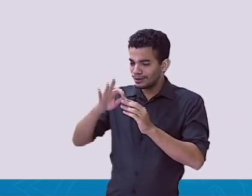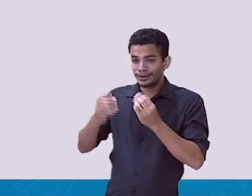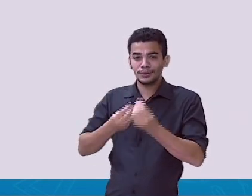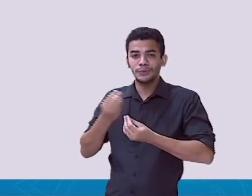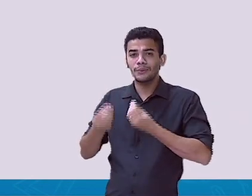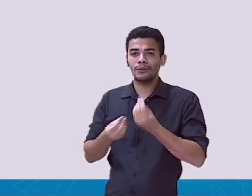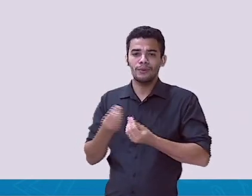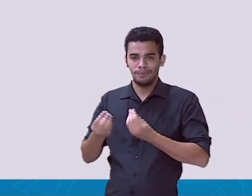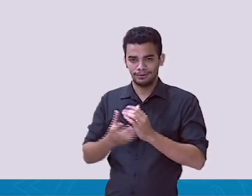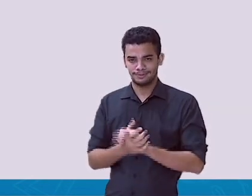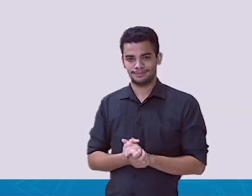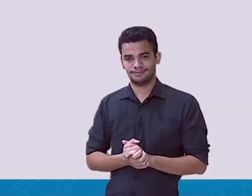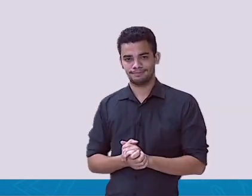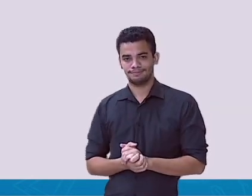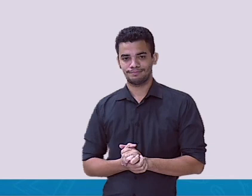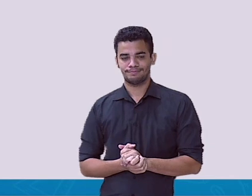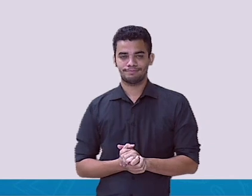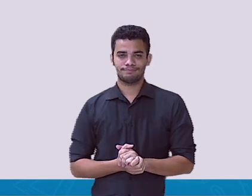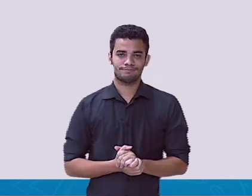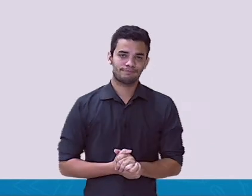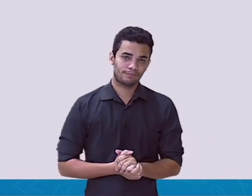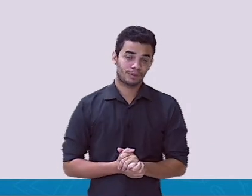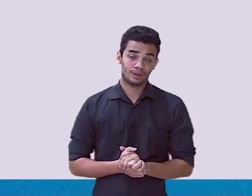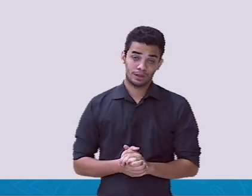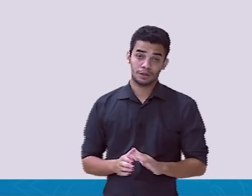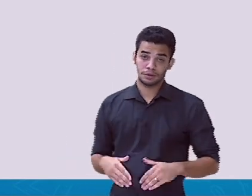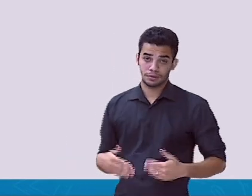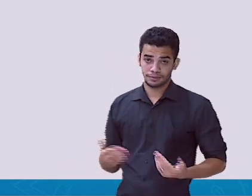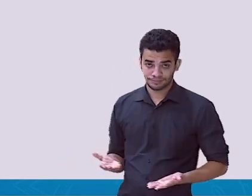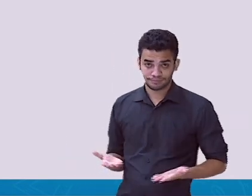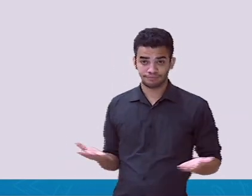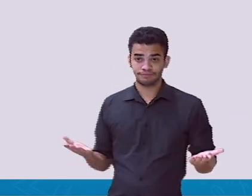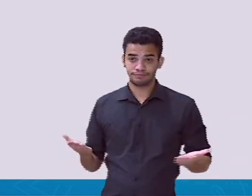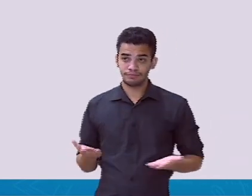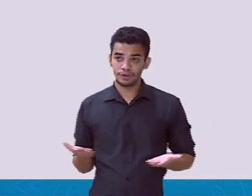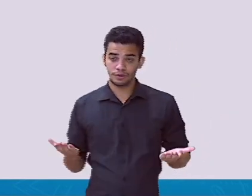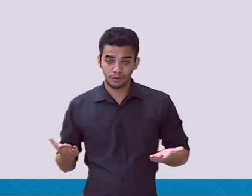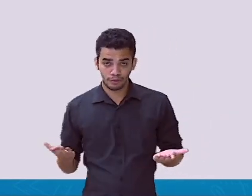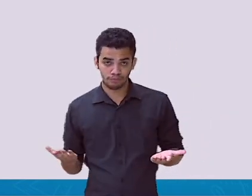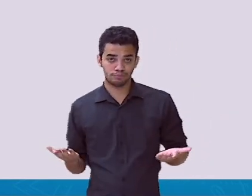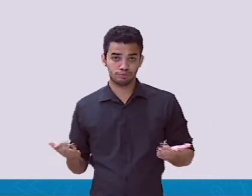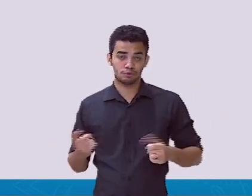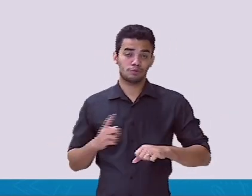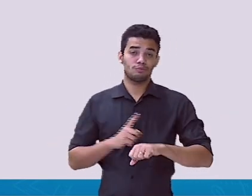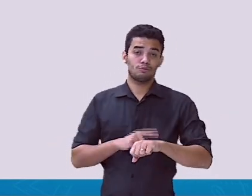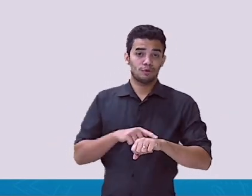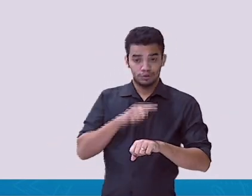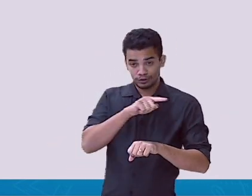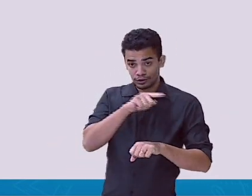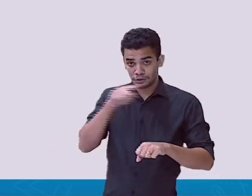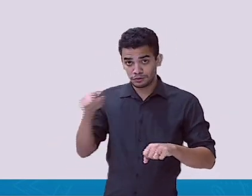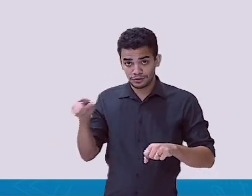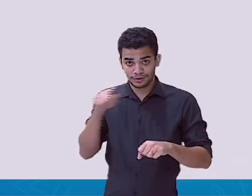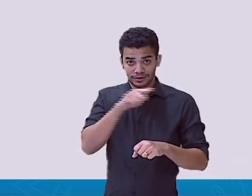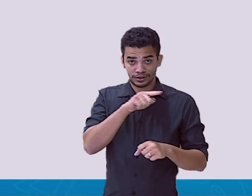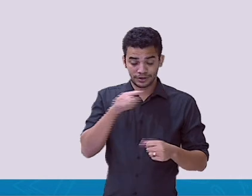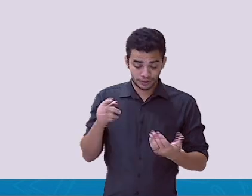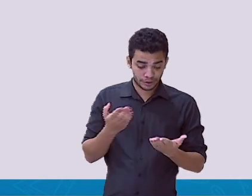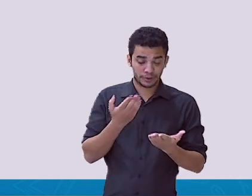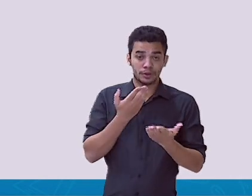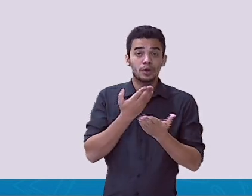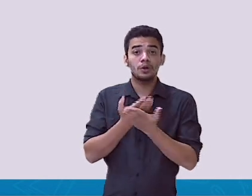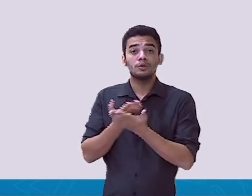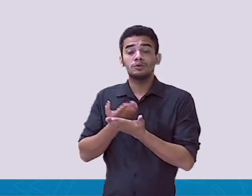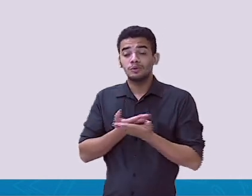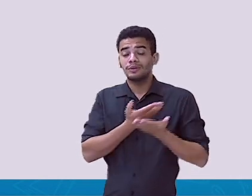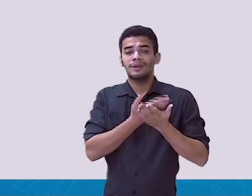vai encontrar. E agora, para melhorar o nosso conhecimento, vamos usar as